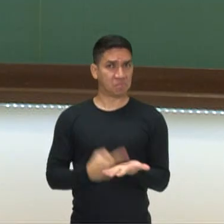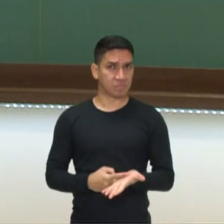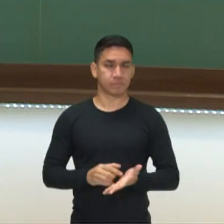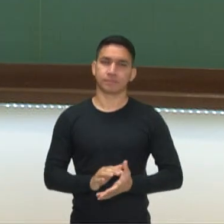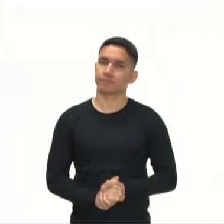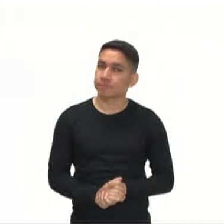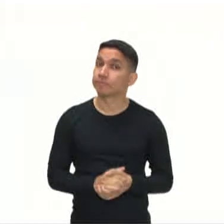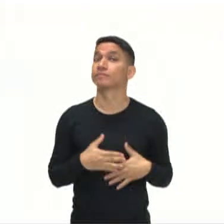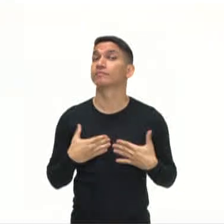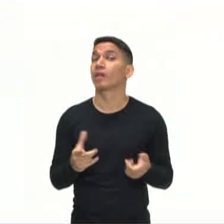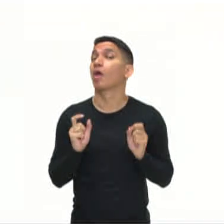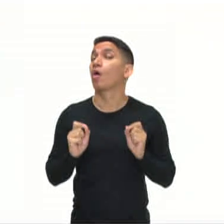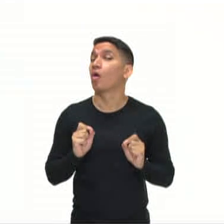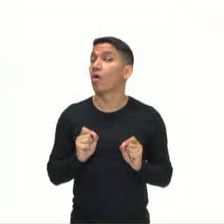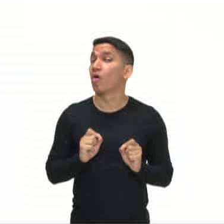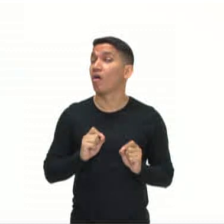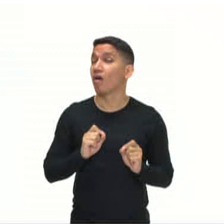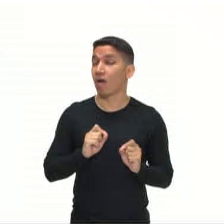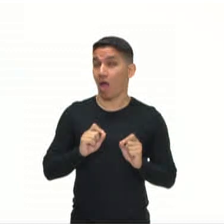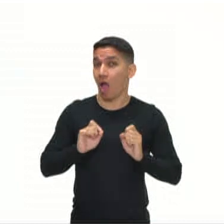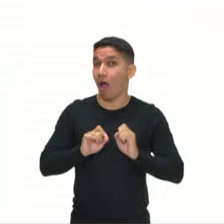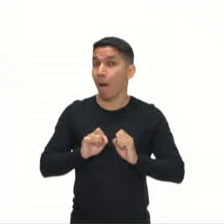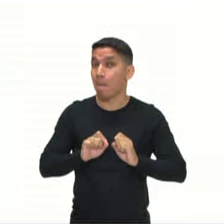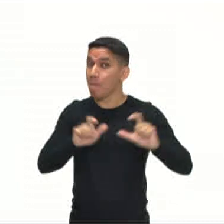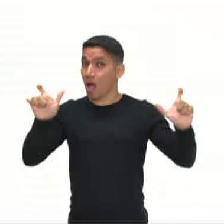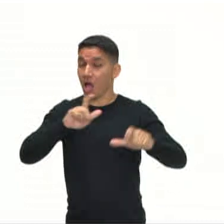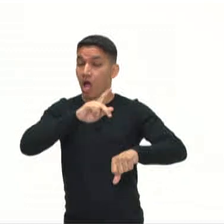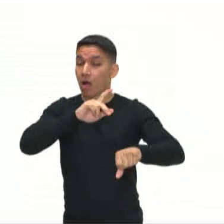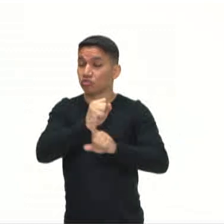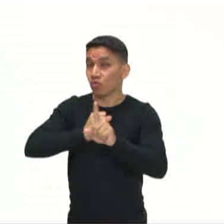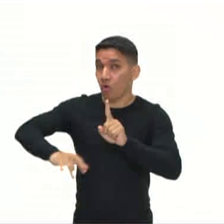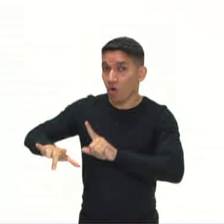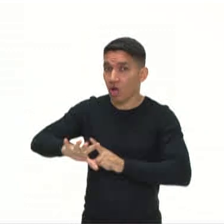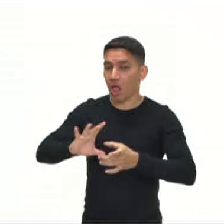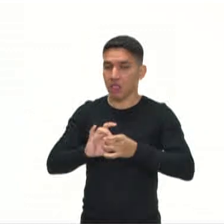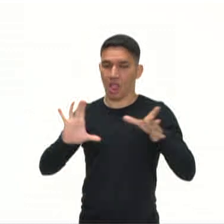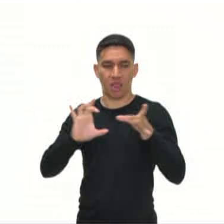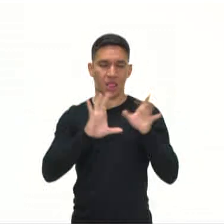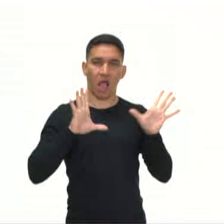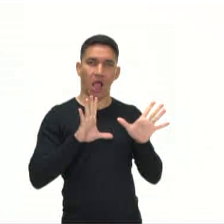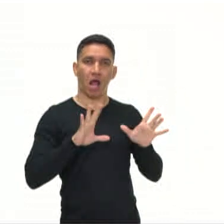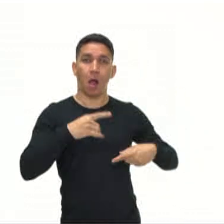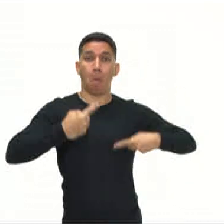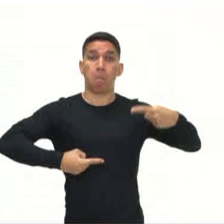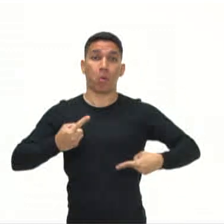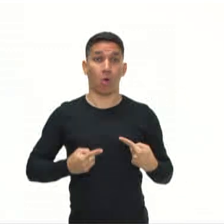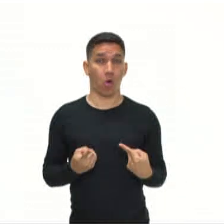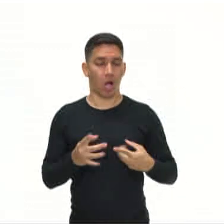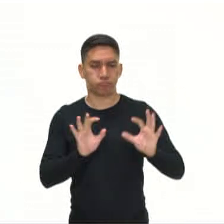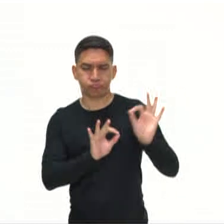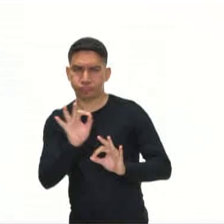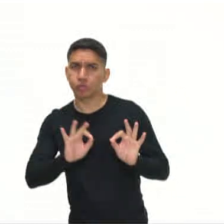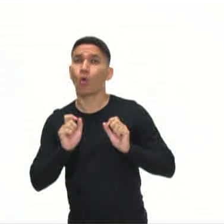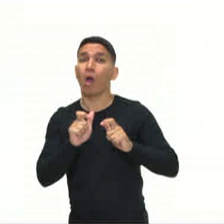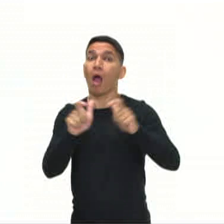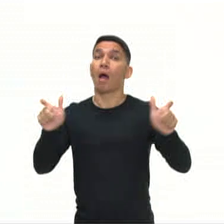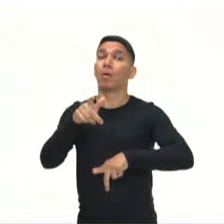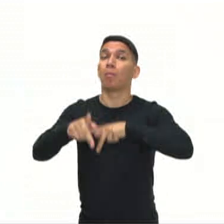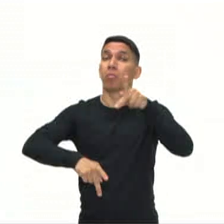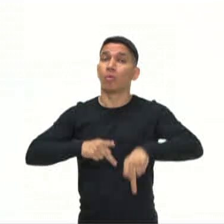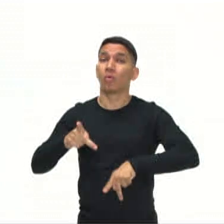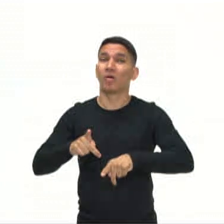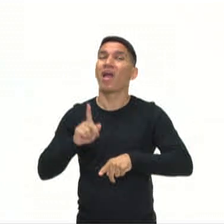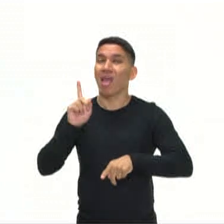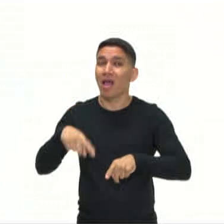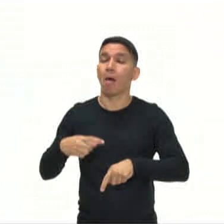A maioria dos países recém-libertos, enquanto as elites se ocupavam da grande política, a maioria da população, formada de pessoas